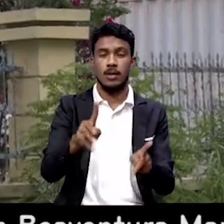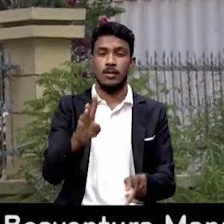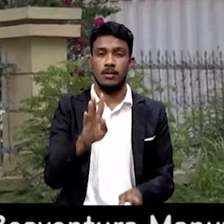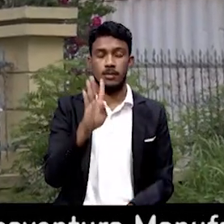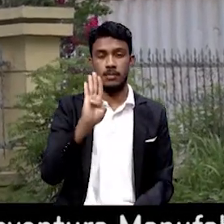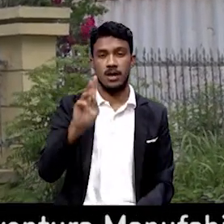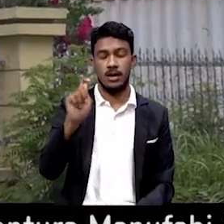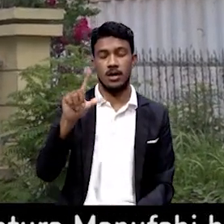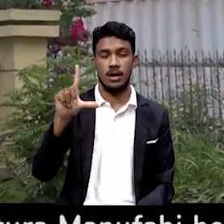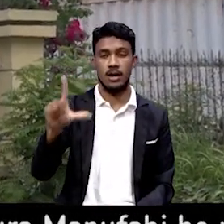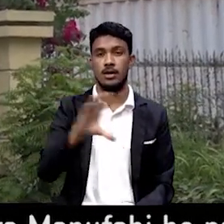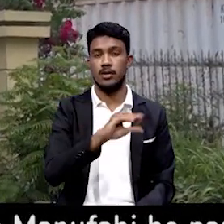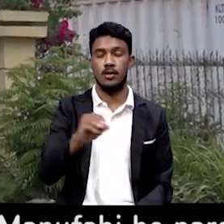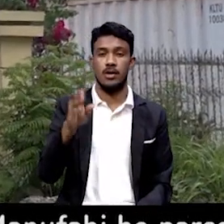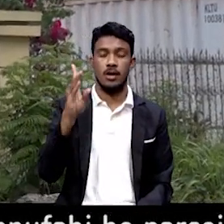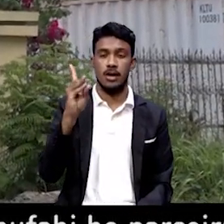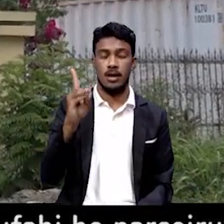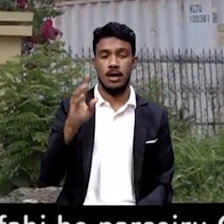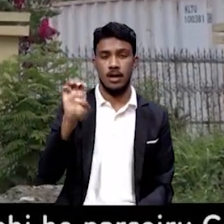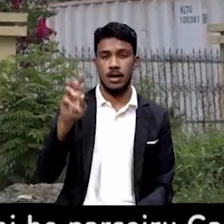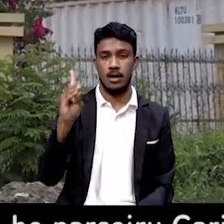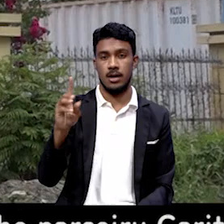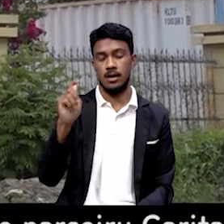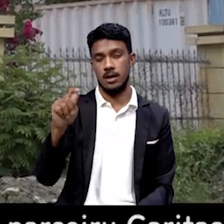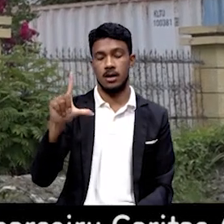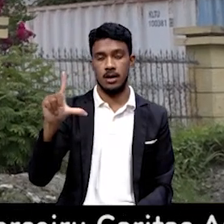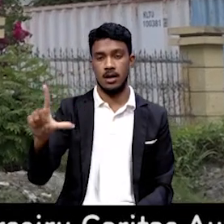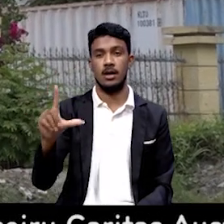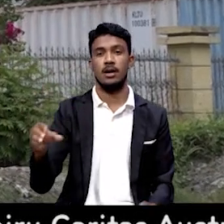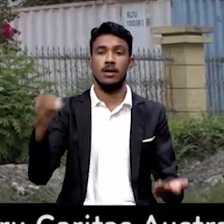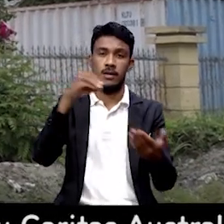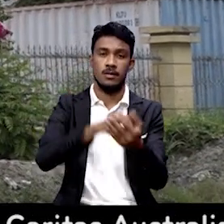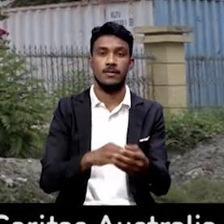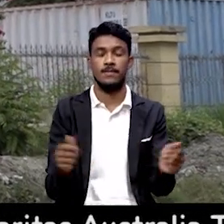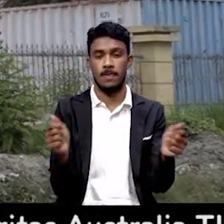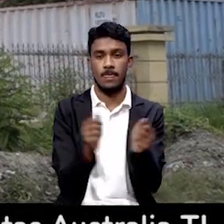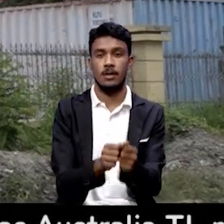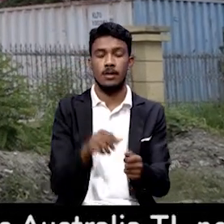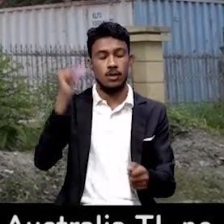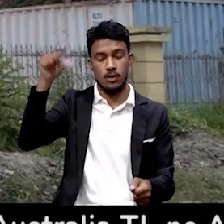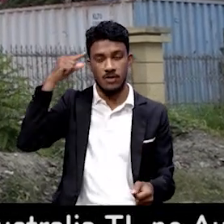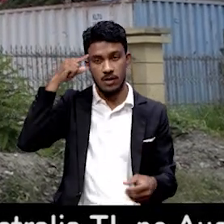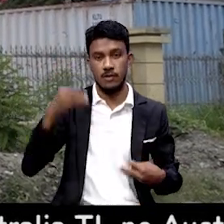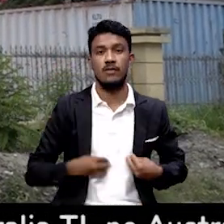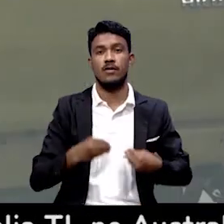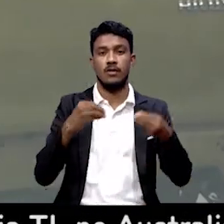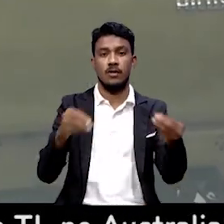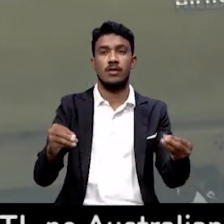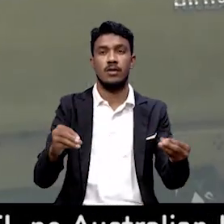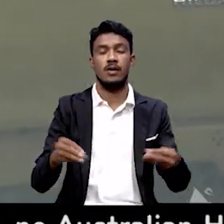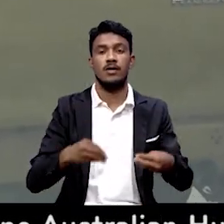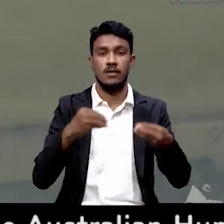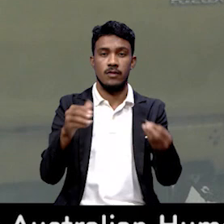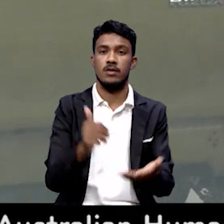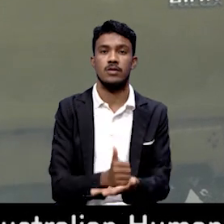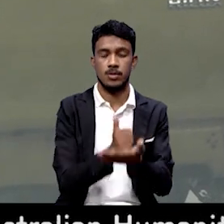no EDTL-EP nesse instrumento onde alcança metas no governo foona ato for